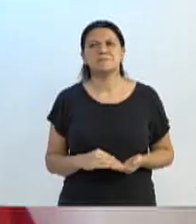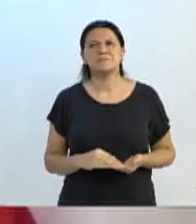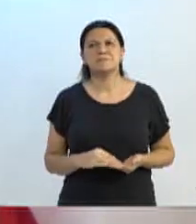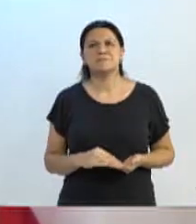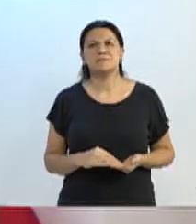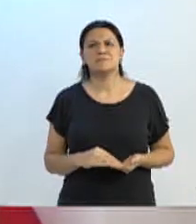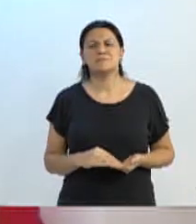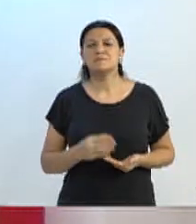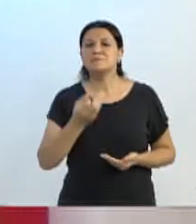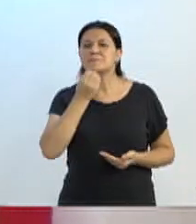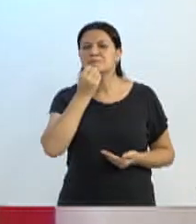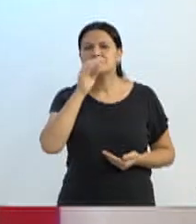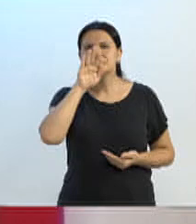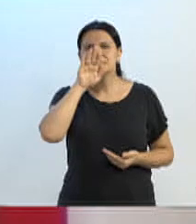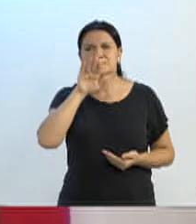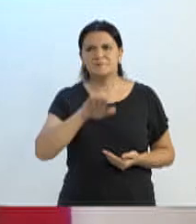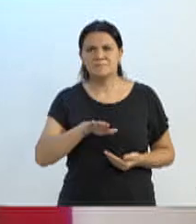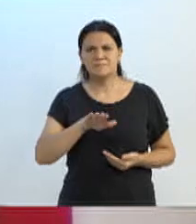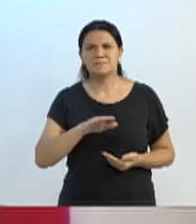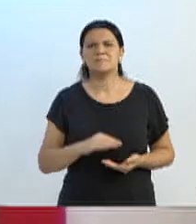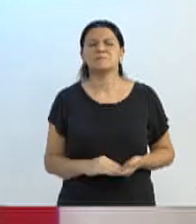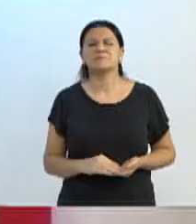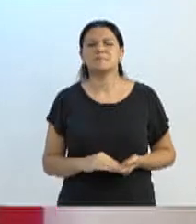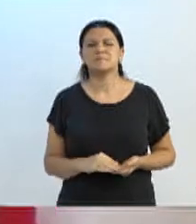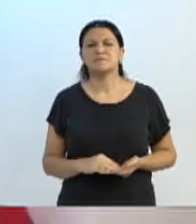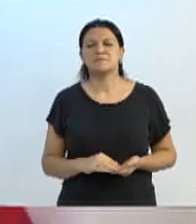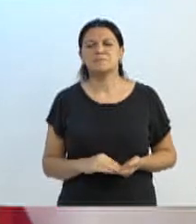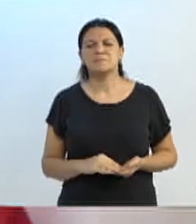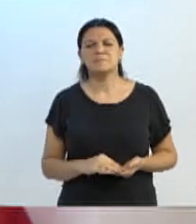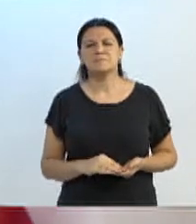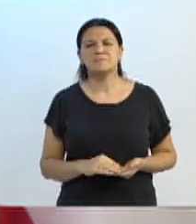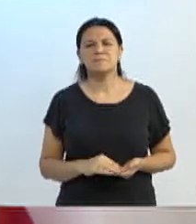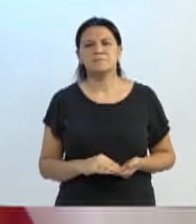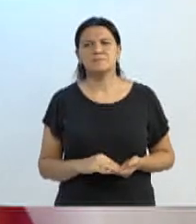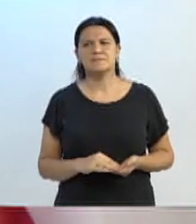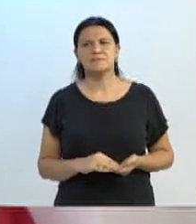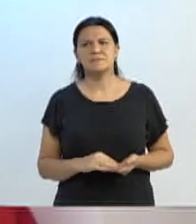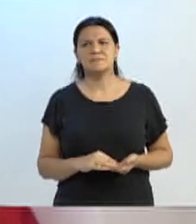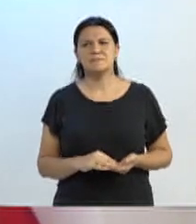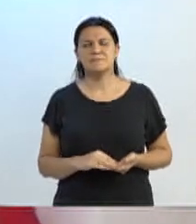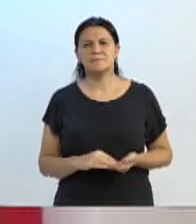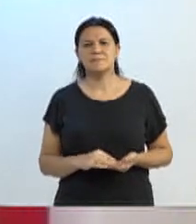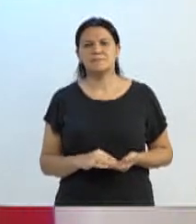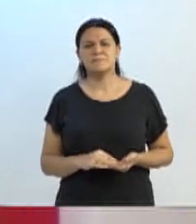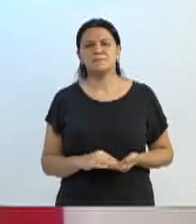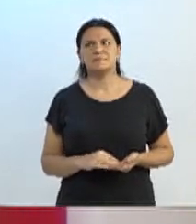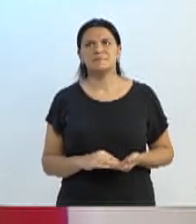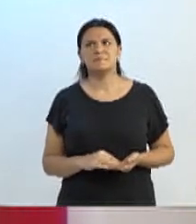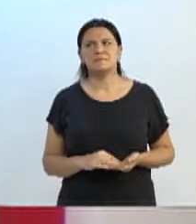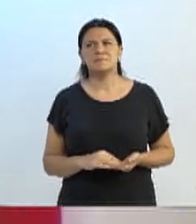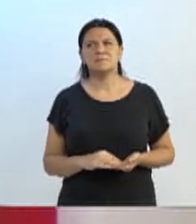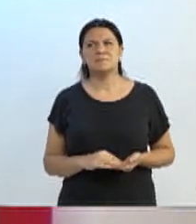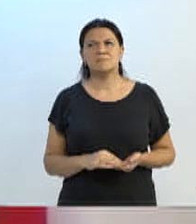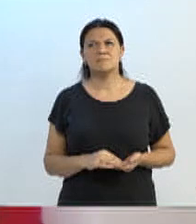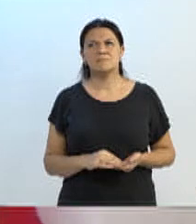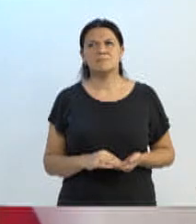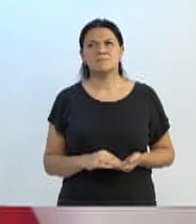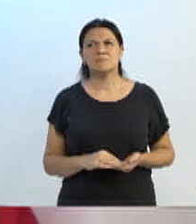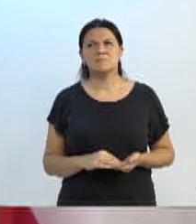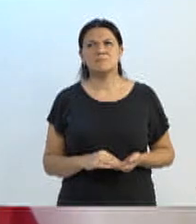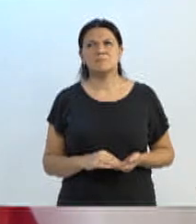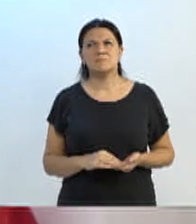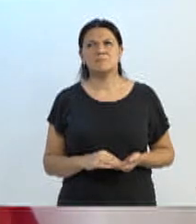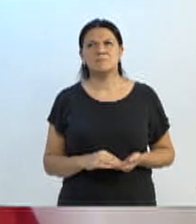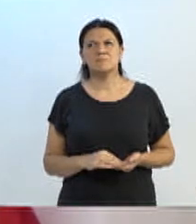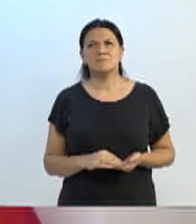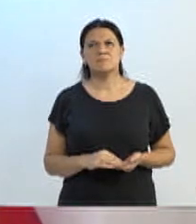desejo a todos uma boa tarde. Presidente, eu gostaria de falar hoje sobre uma situação que tem me incomodado